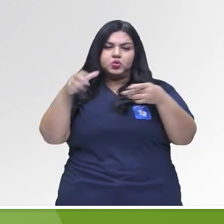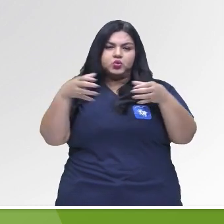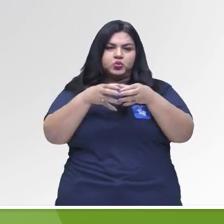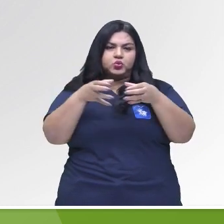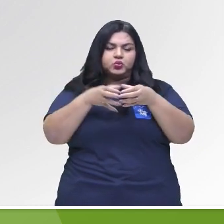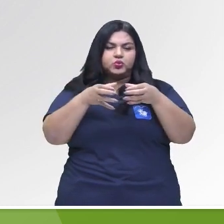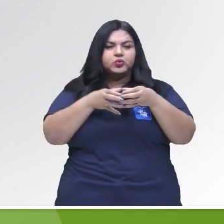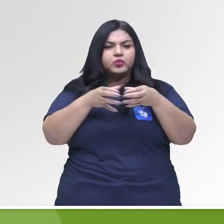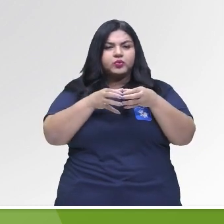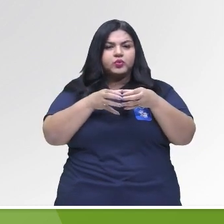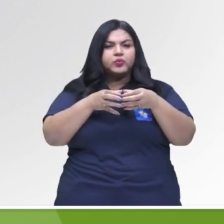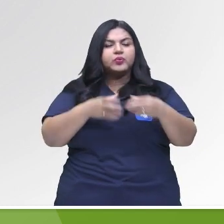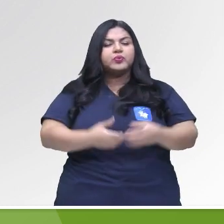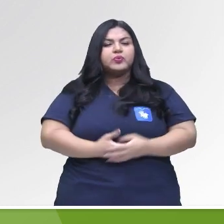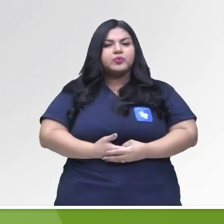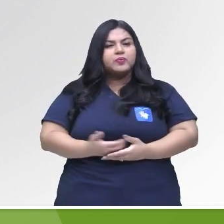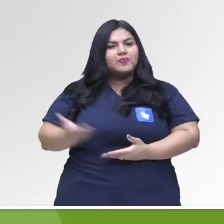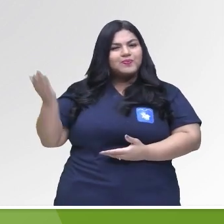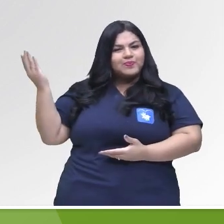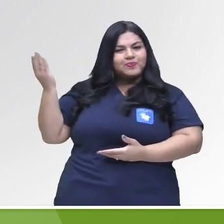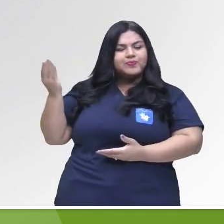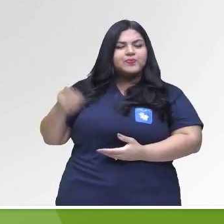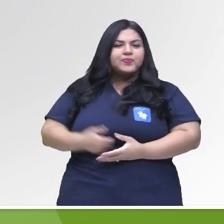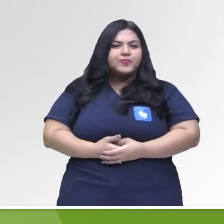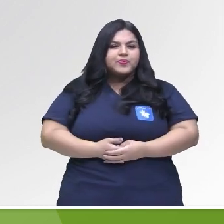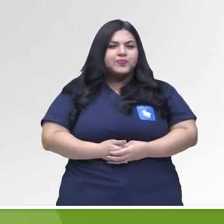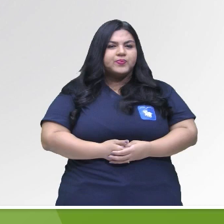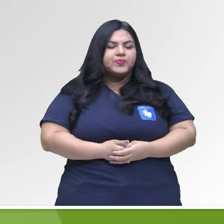classificação para os polímeros. Olha só.